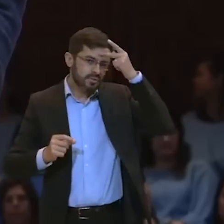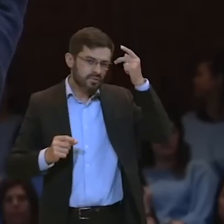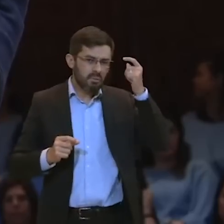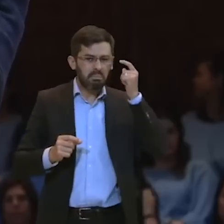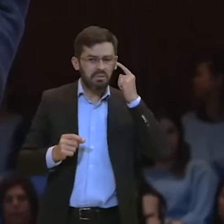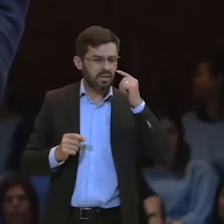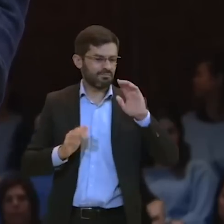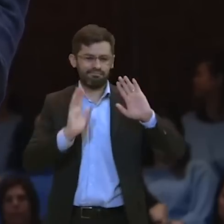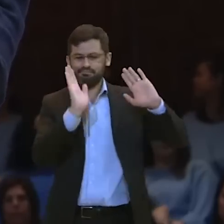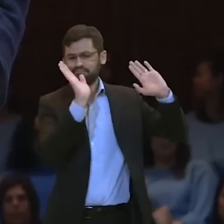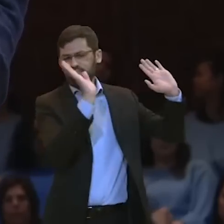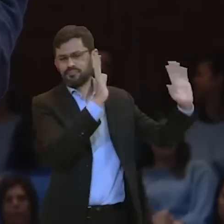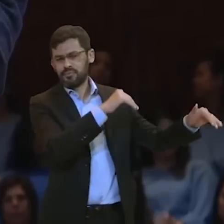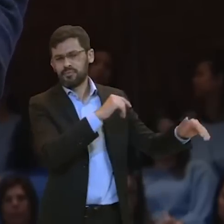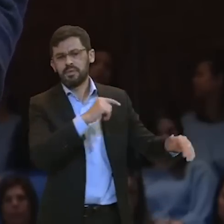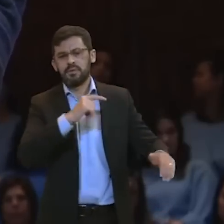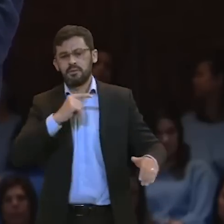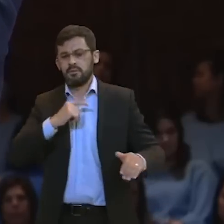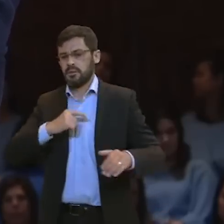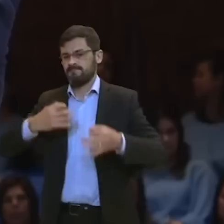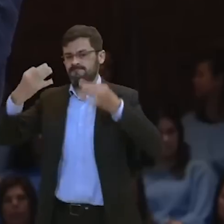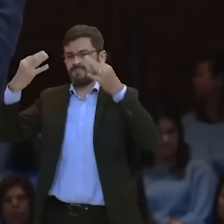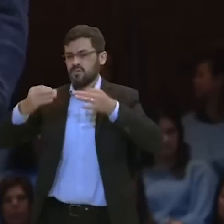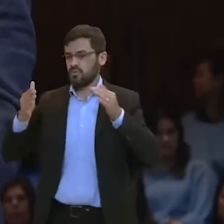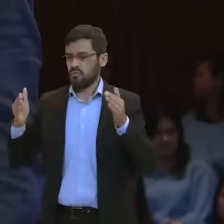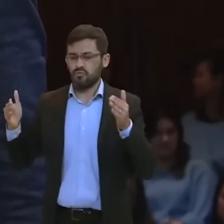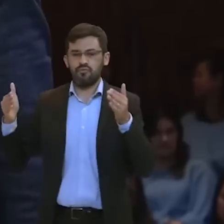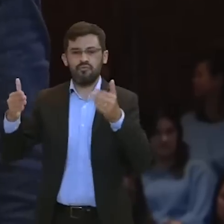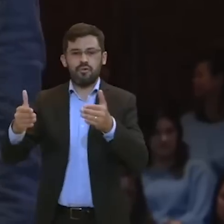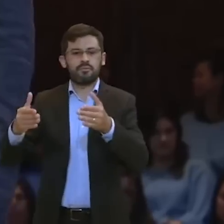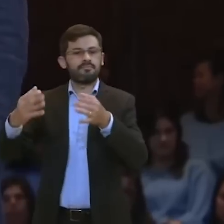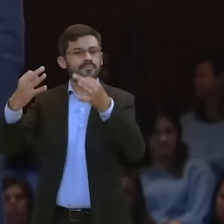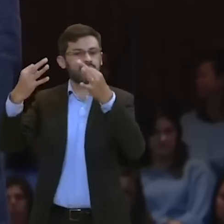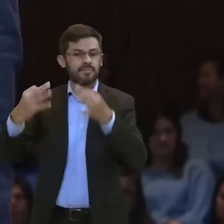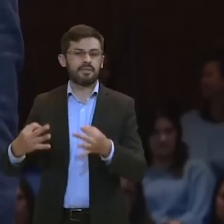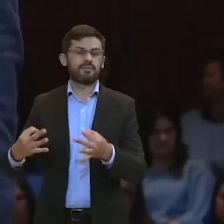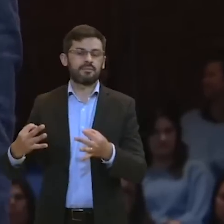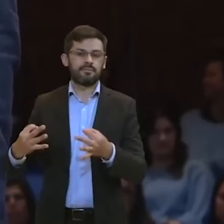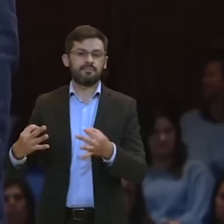seja negligente numa hora como esta. Foi isso que nós ouvimos aqui.